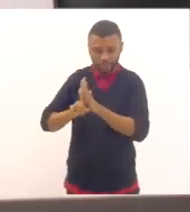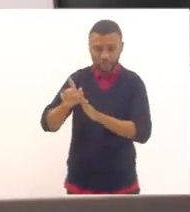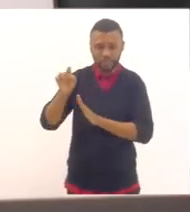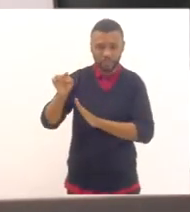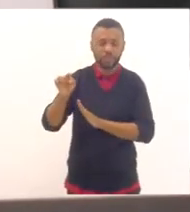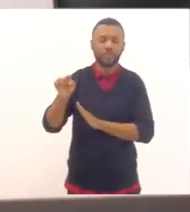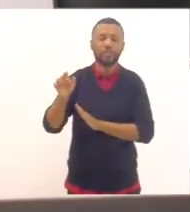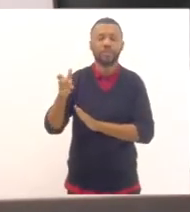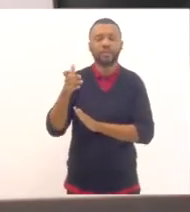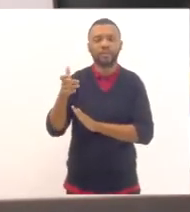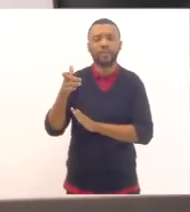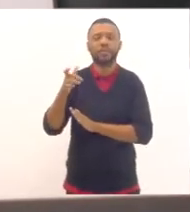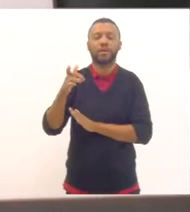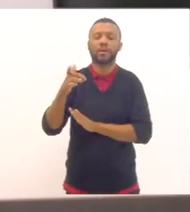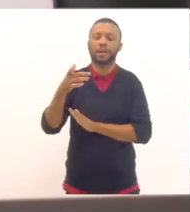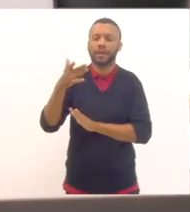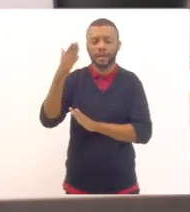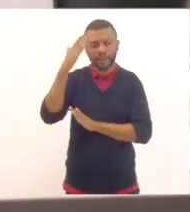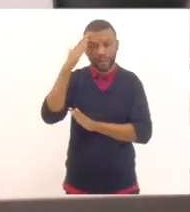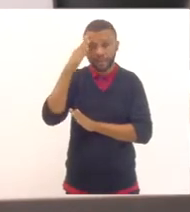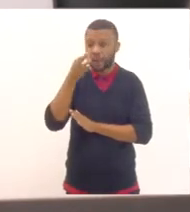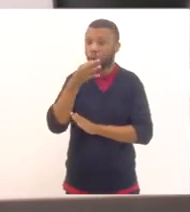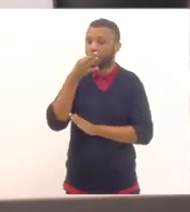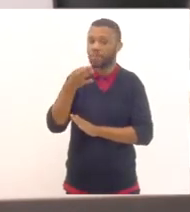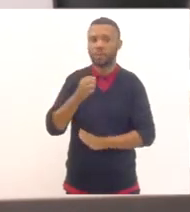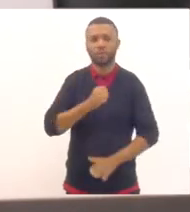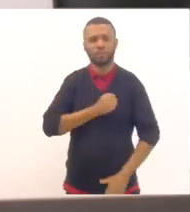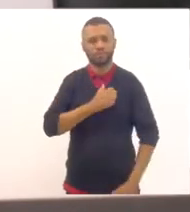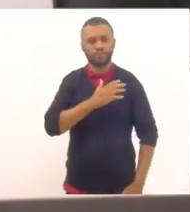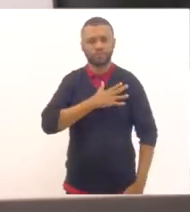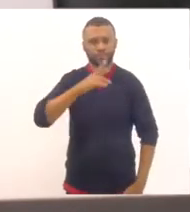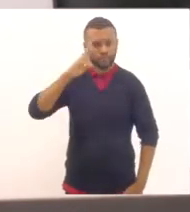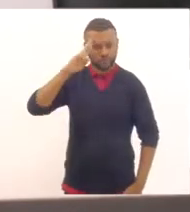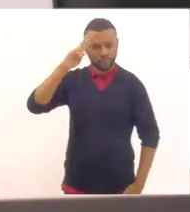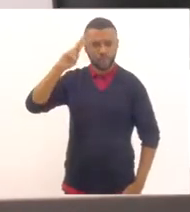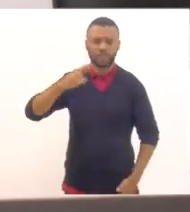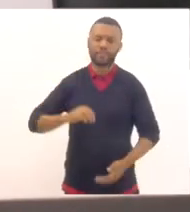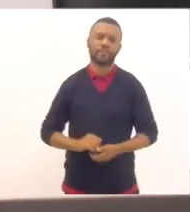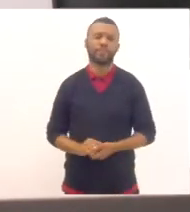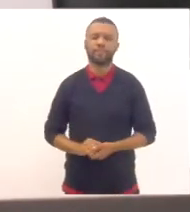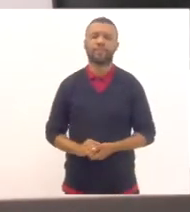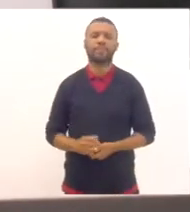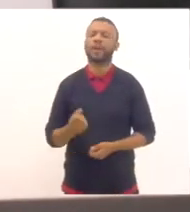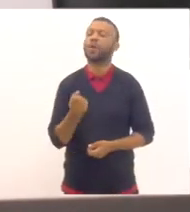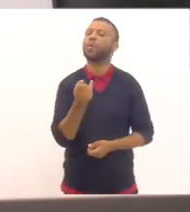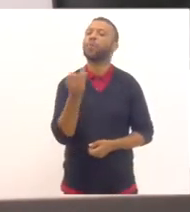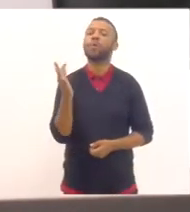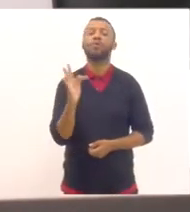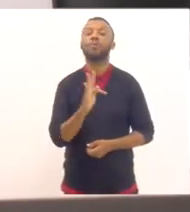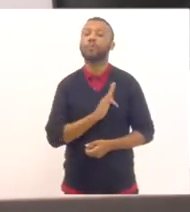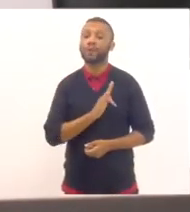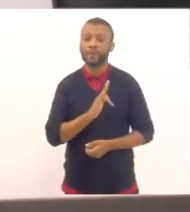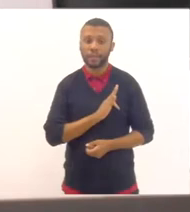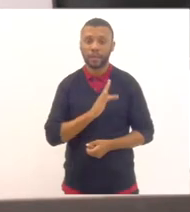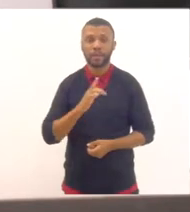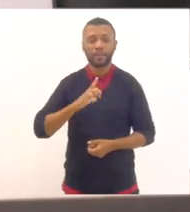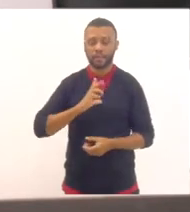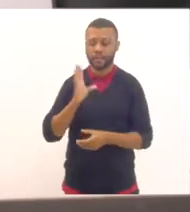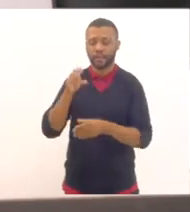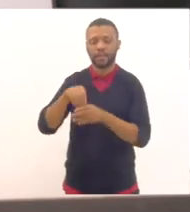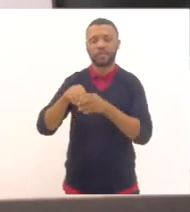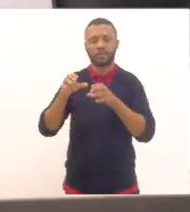o comandante né e quantos policiais existe vai mente existe nesse